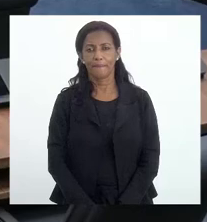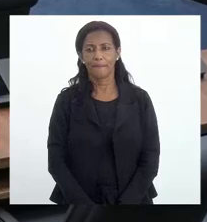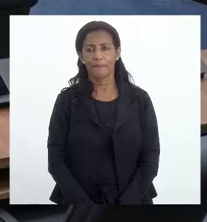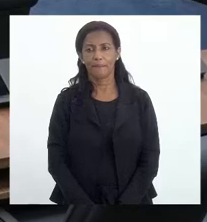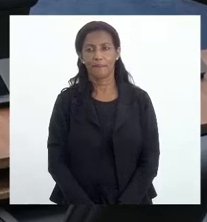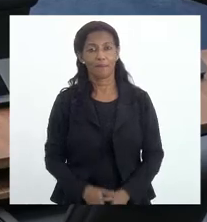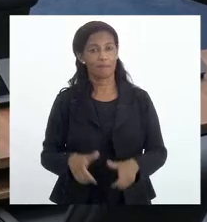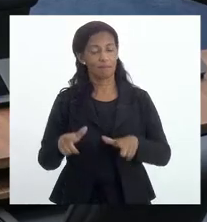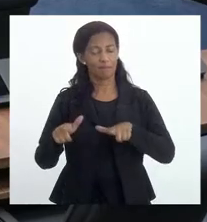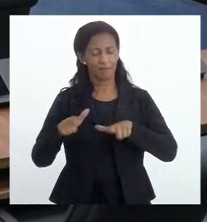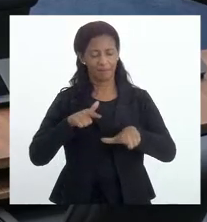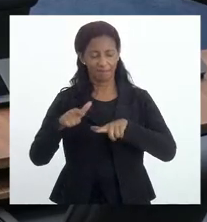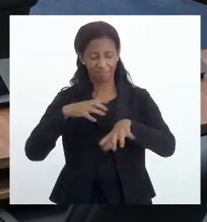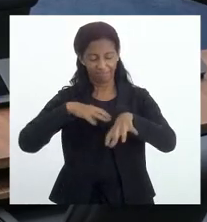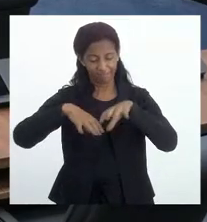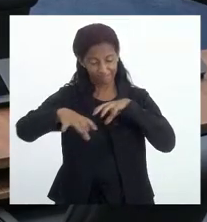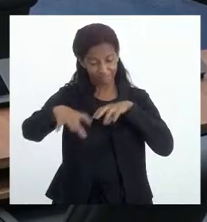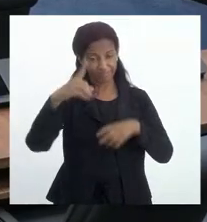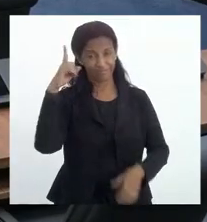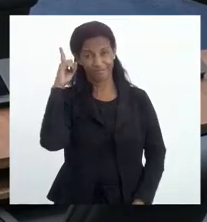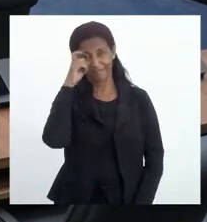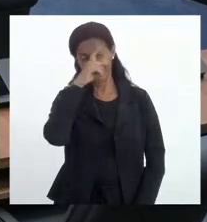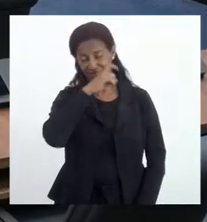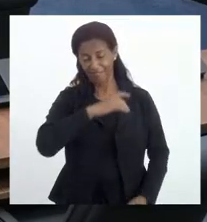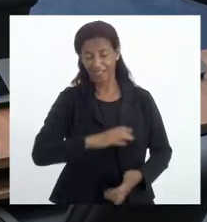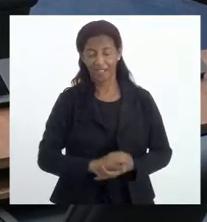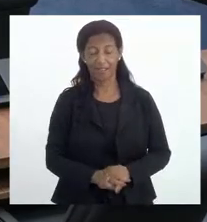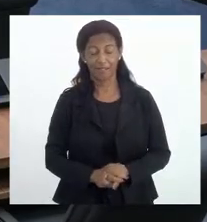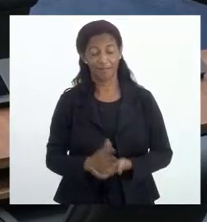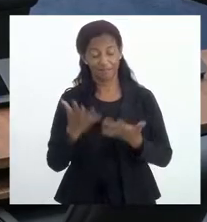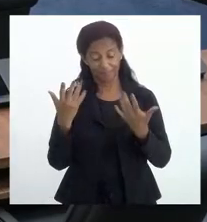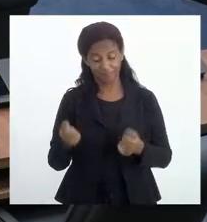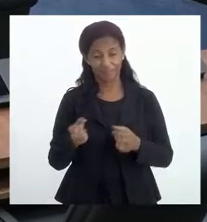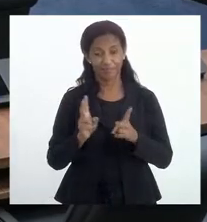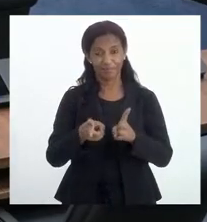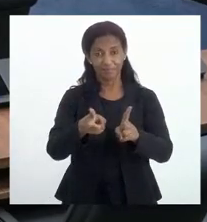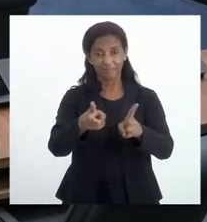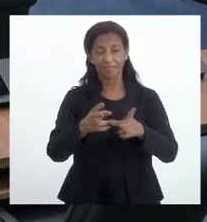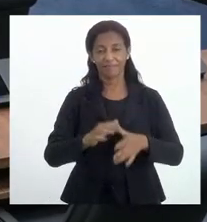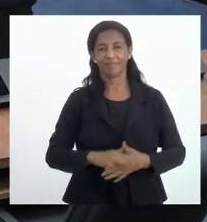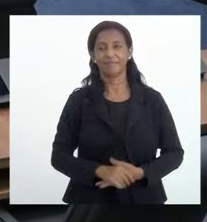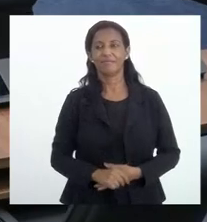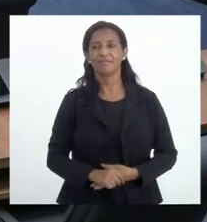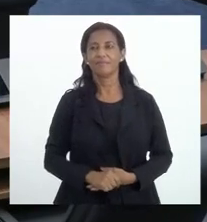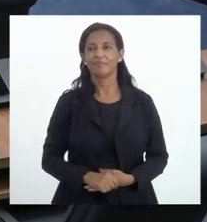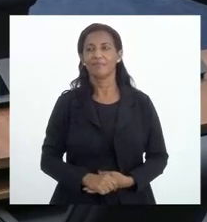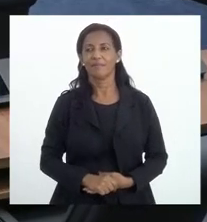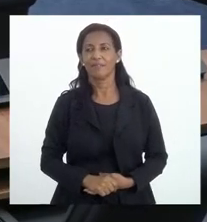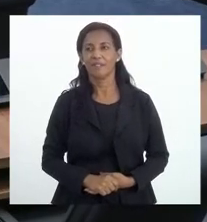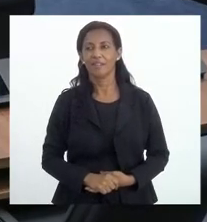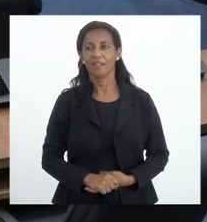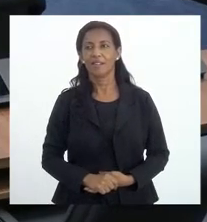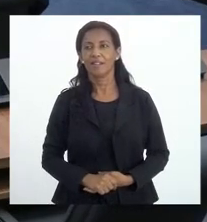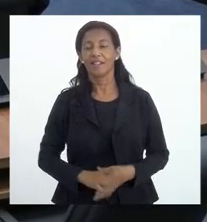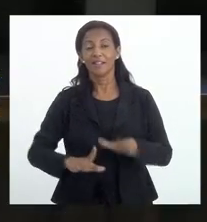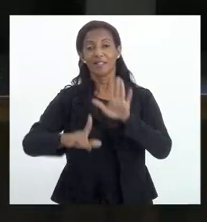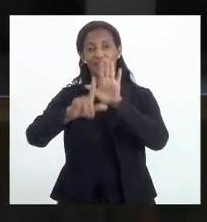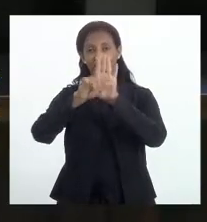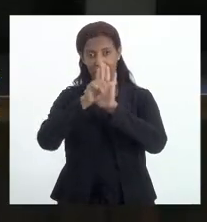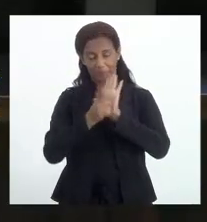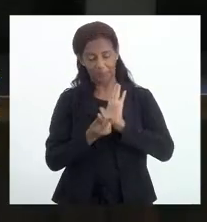Trabalho remoto é difícil, né? Bom, mas vamos continuar. A lei